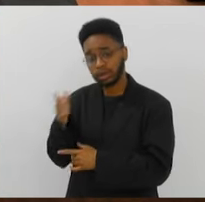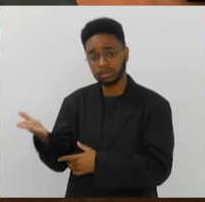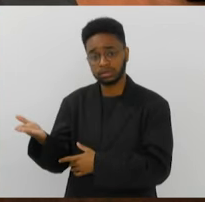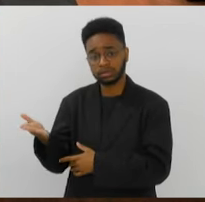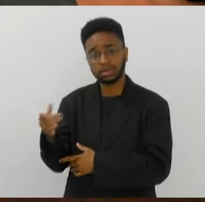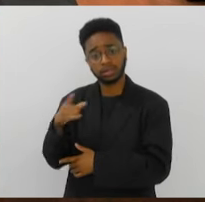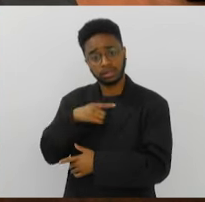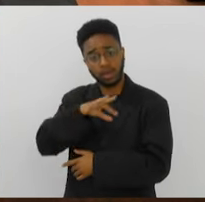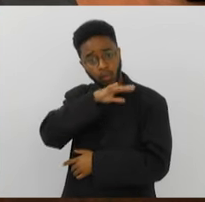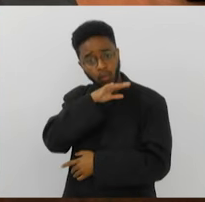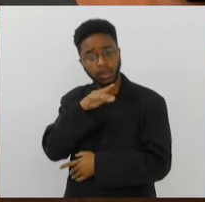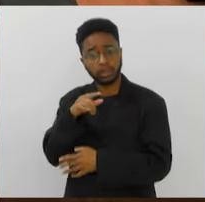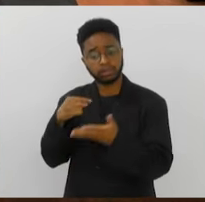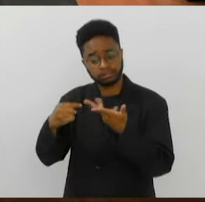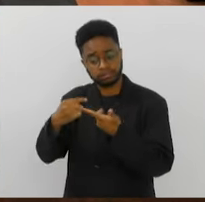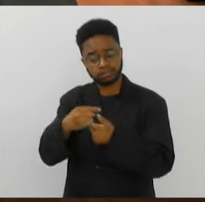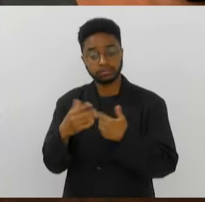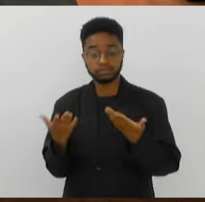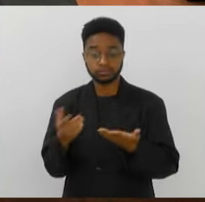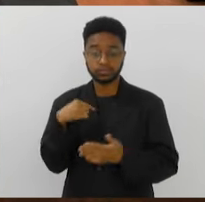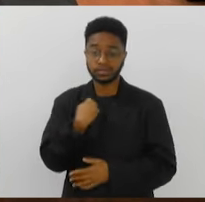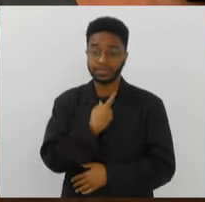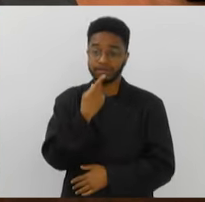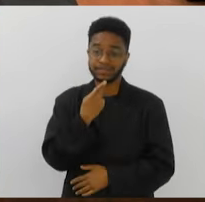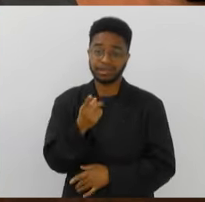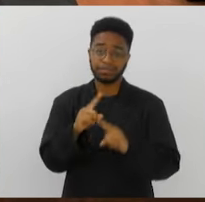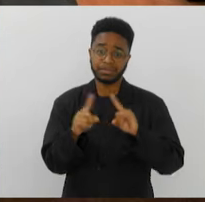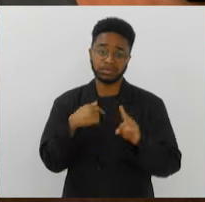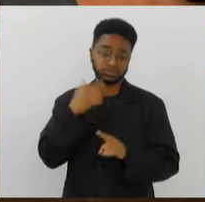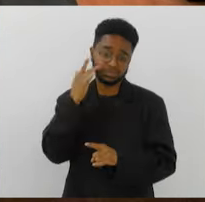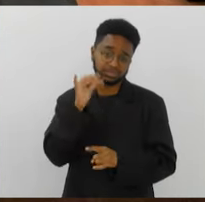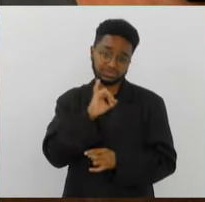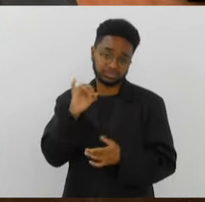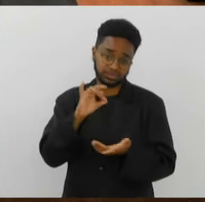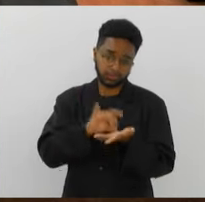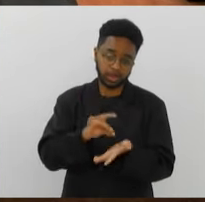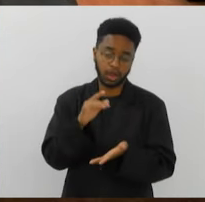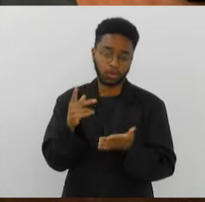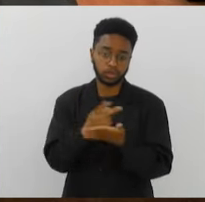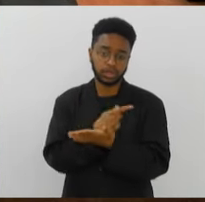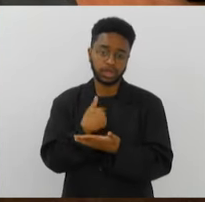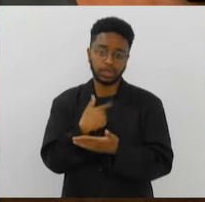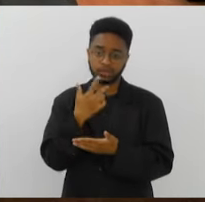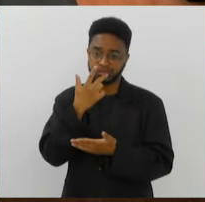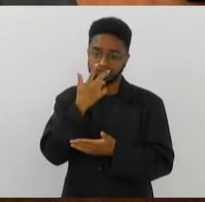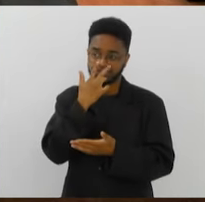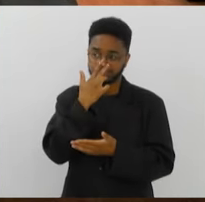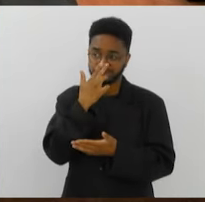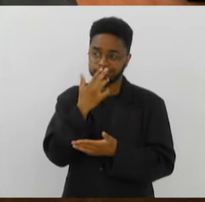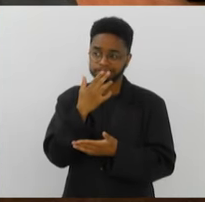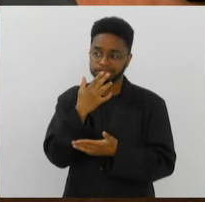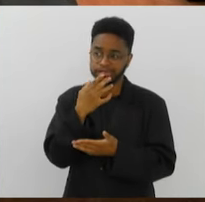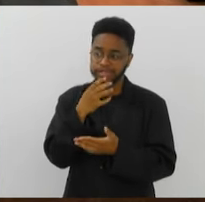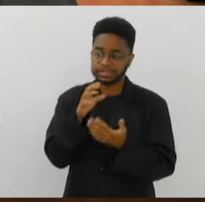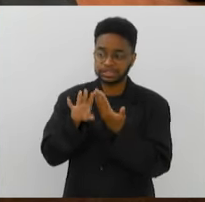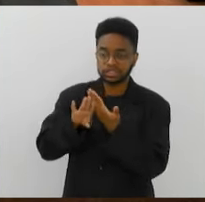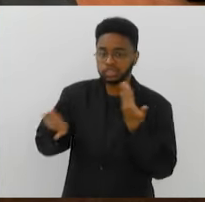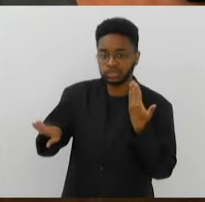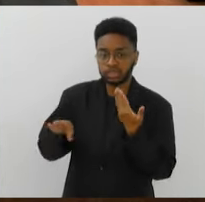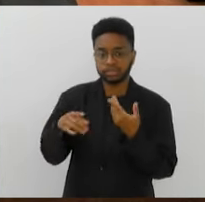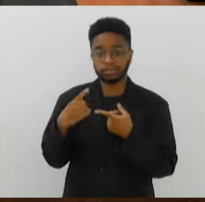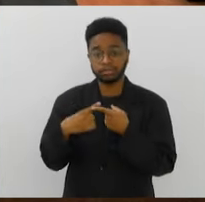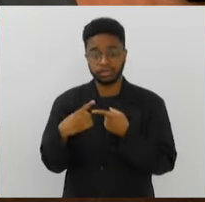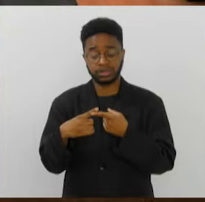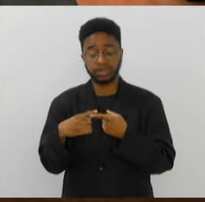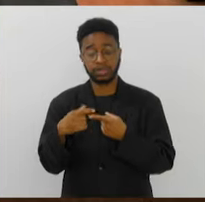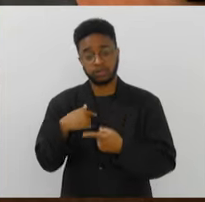tá ruim. Aí a gente fala, e eu não sei se acontece isso, às vezes é impressão minha, eu sinto o cara distante. Olha só, se não fizer o certo, eu estou